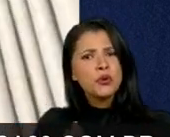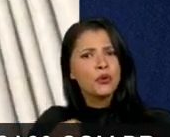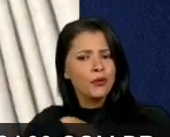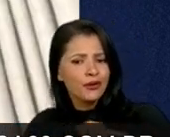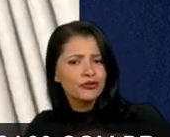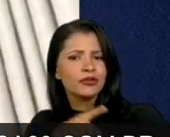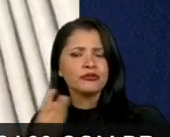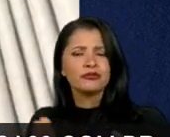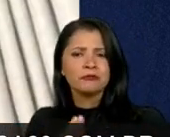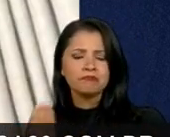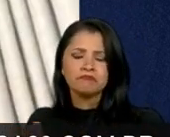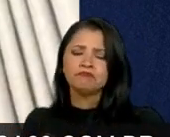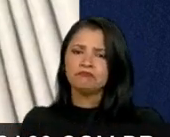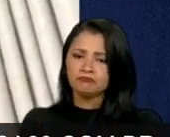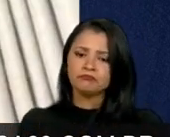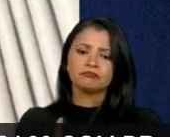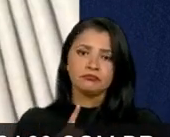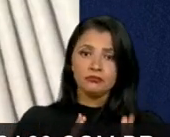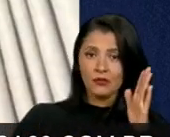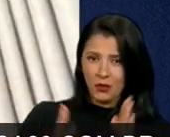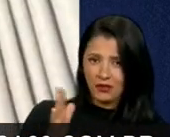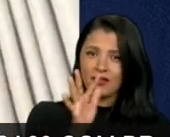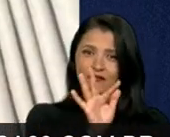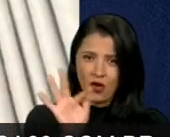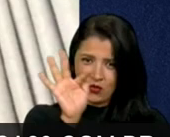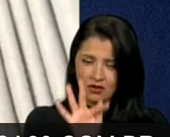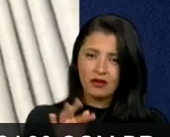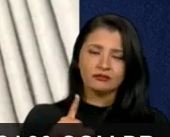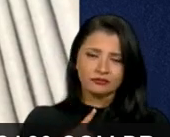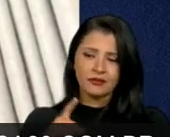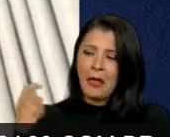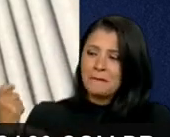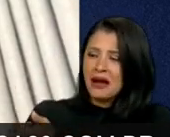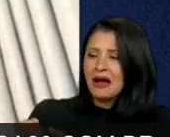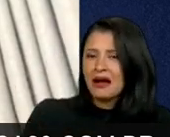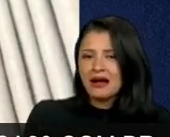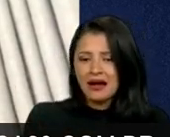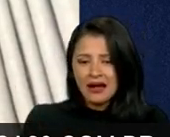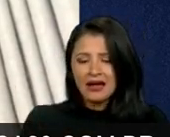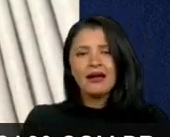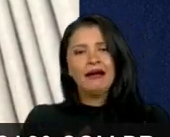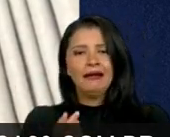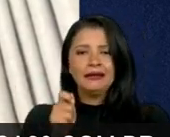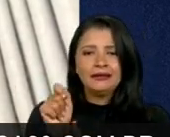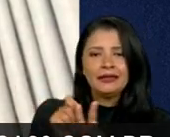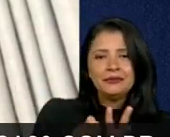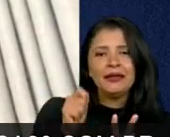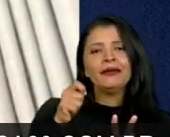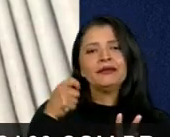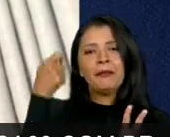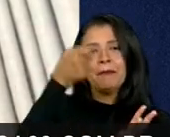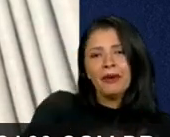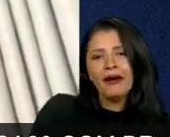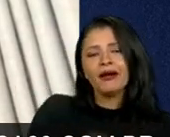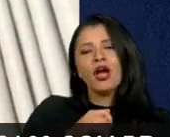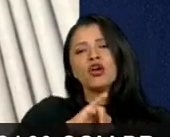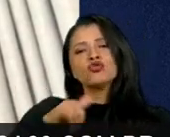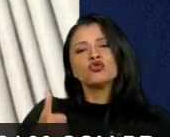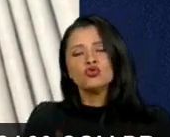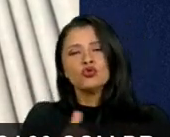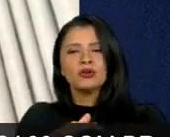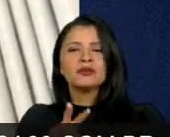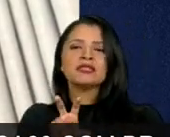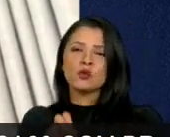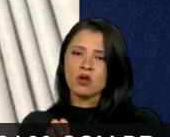à medida, no período da faculdade, a gente paga geralmente de 3 em 3 meses só os juros, né? Que dava em torno